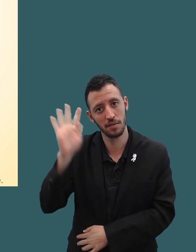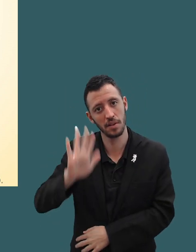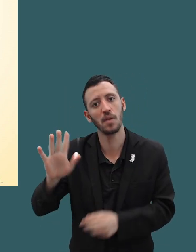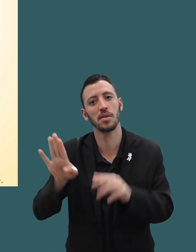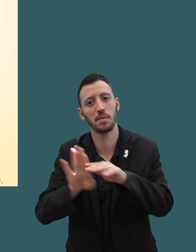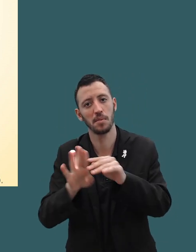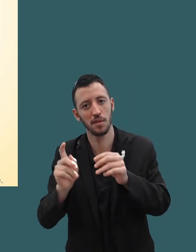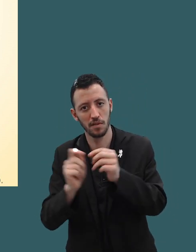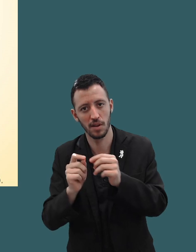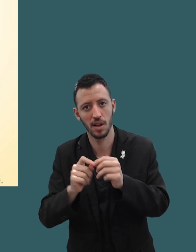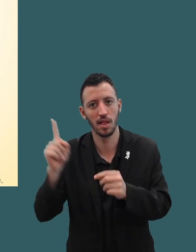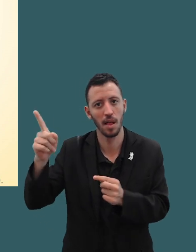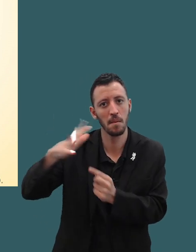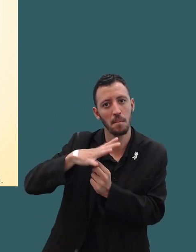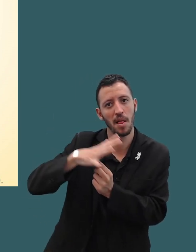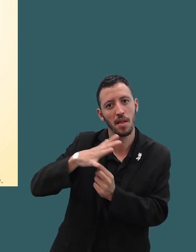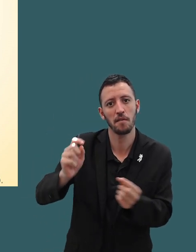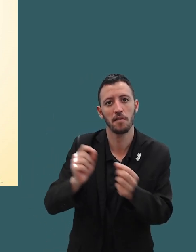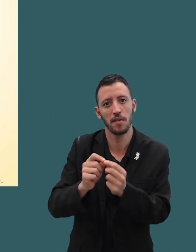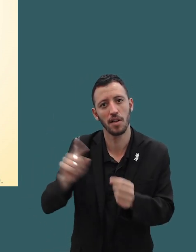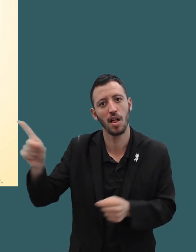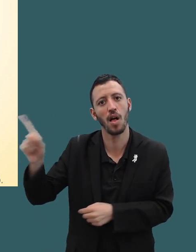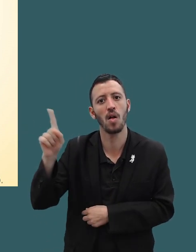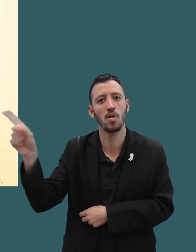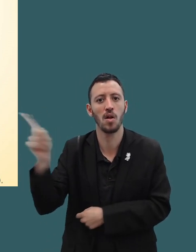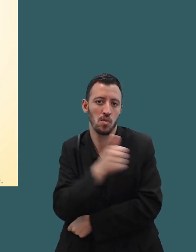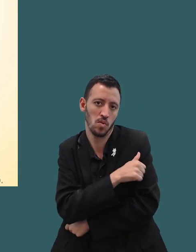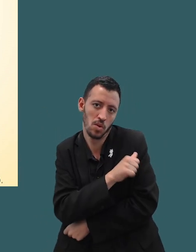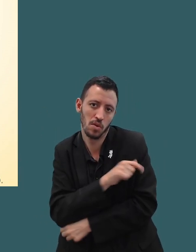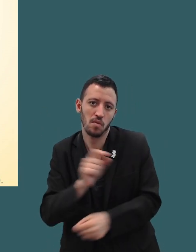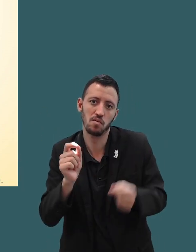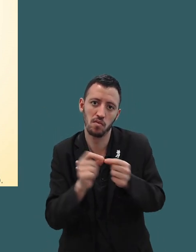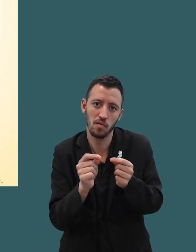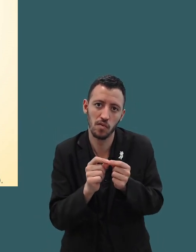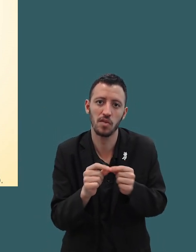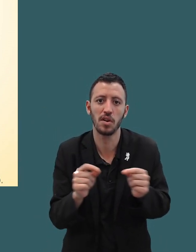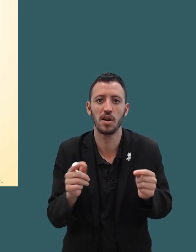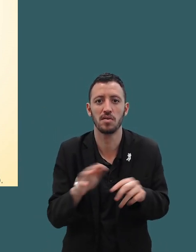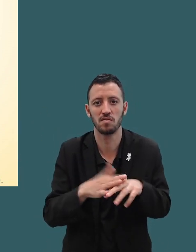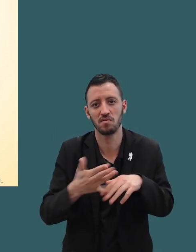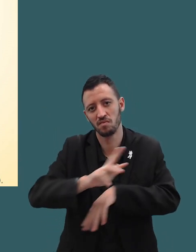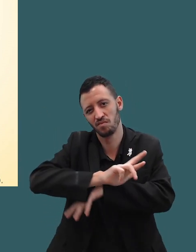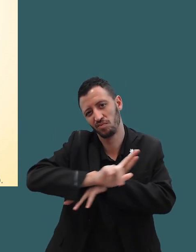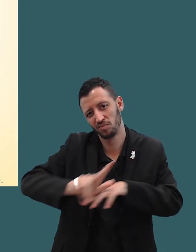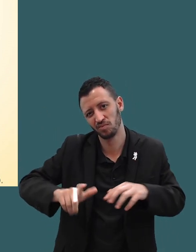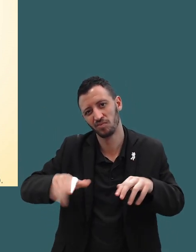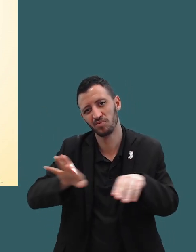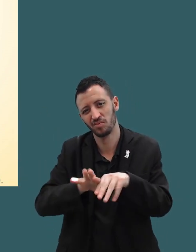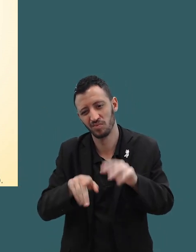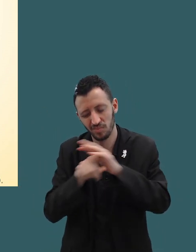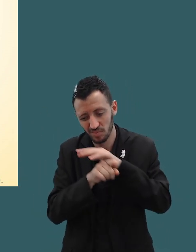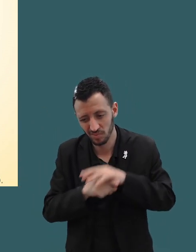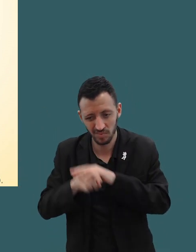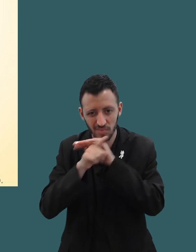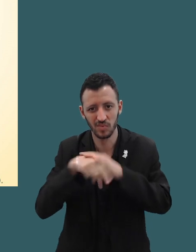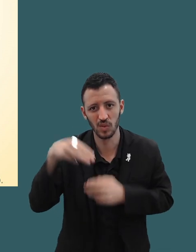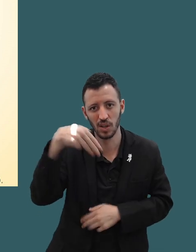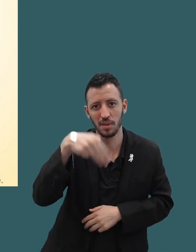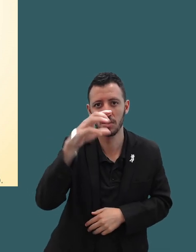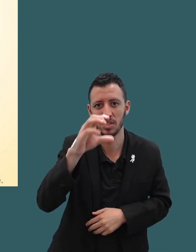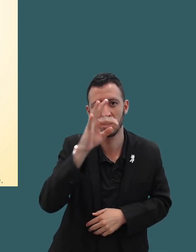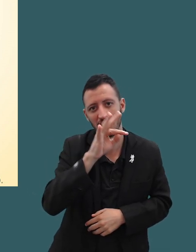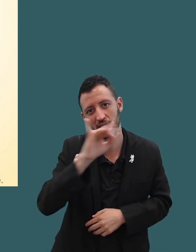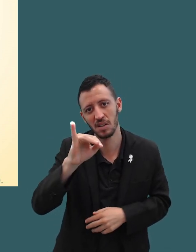faz, com o que o Paraná faz, com o que o Rio de Janeiro faz, com o que as diversas unidades de pesquisa do MCTI